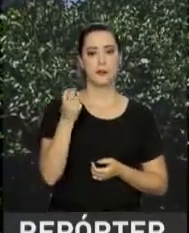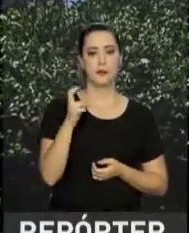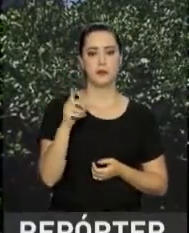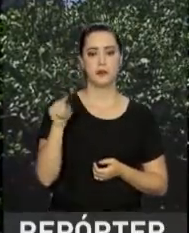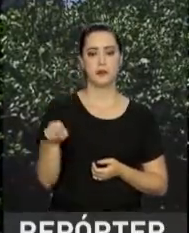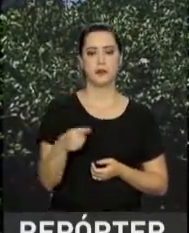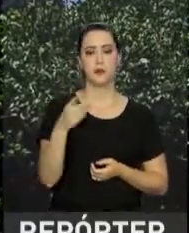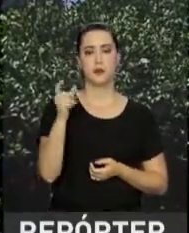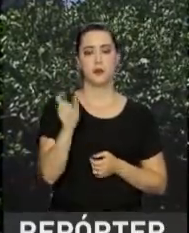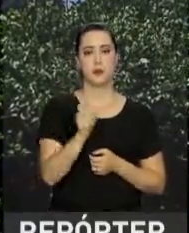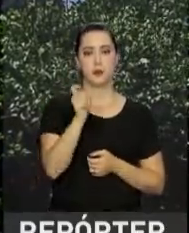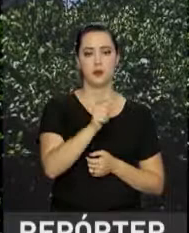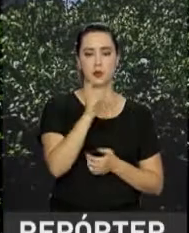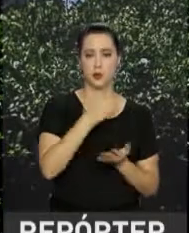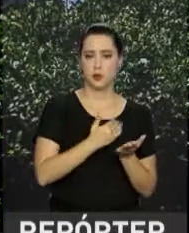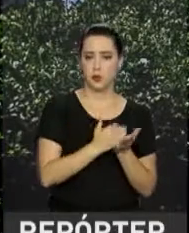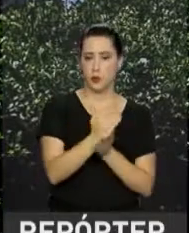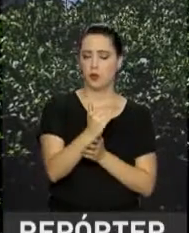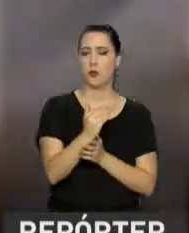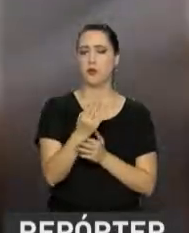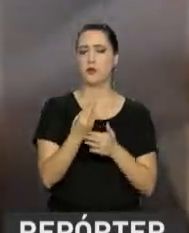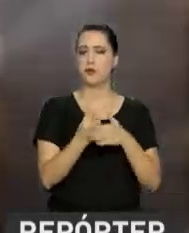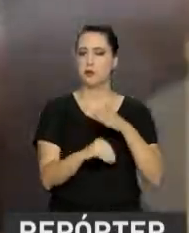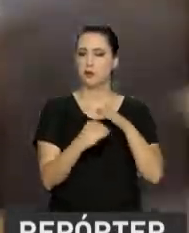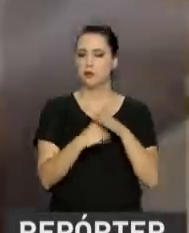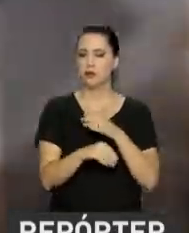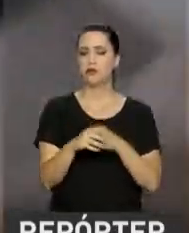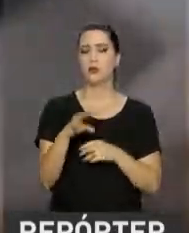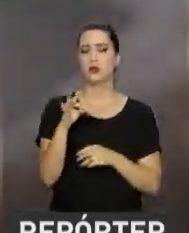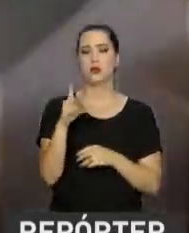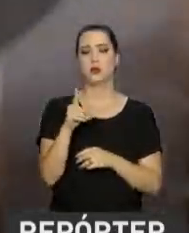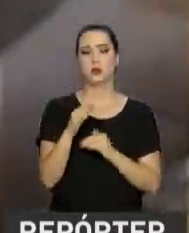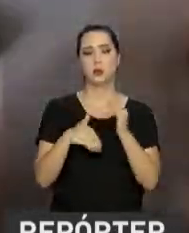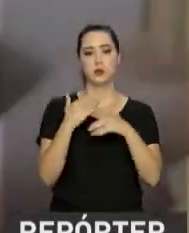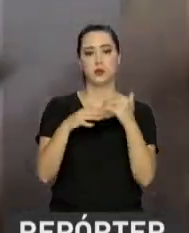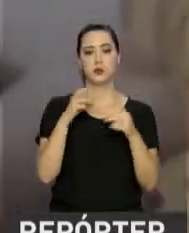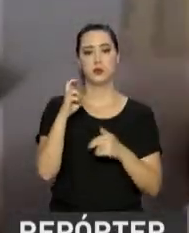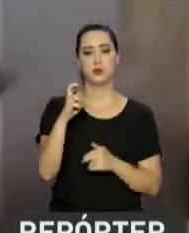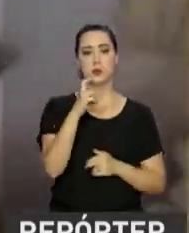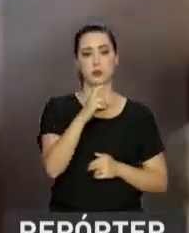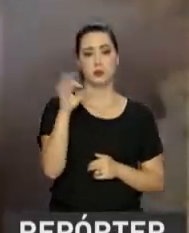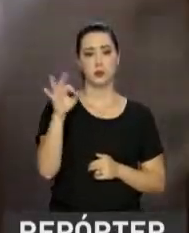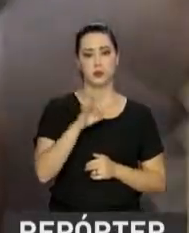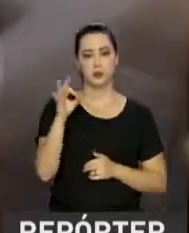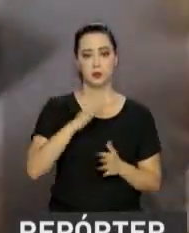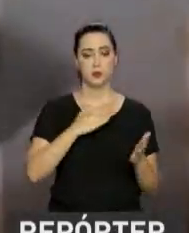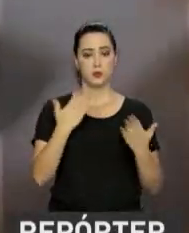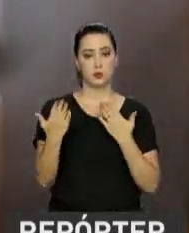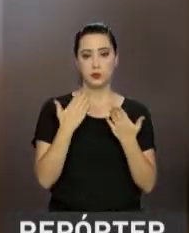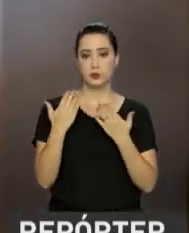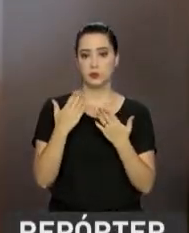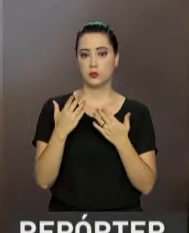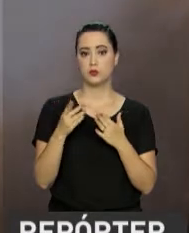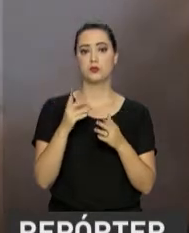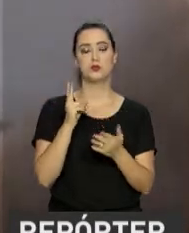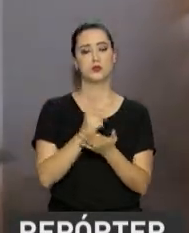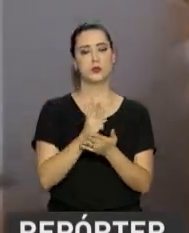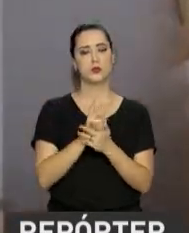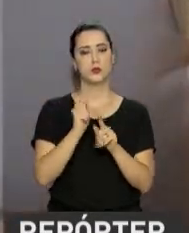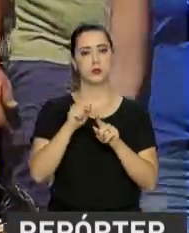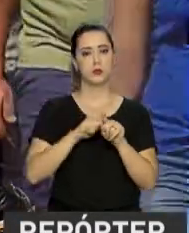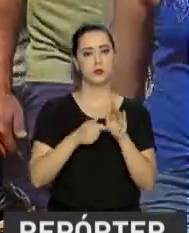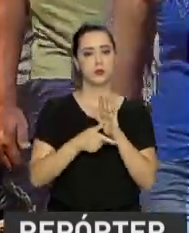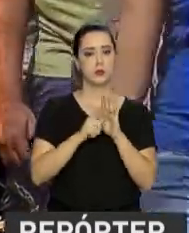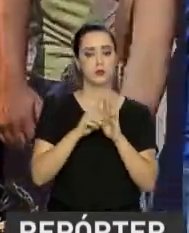começaram a investir no tesouro direto no brasil um aumento de 55% em relação ao mesmo mês no ano